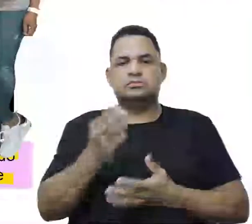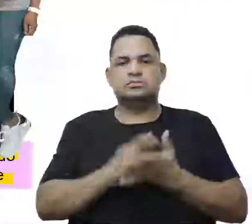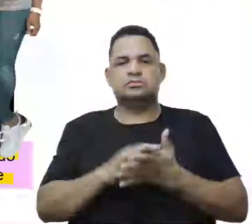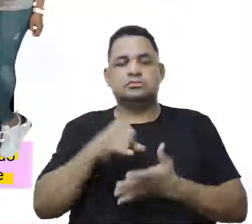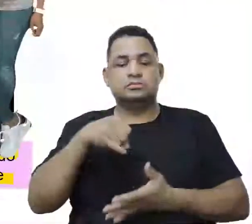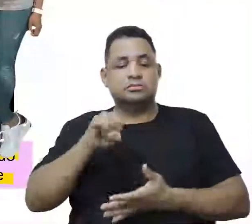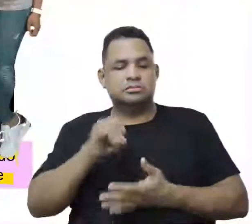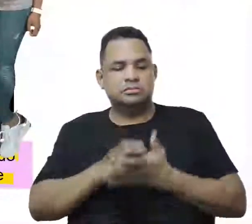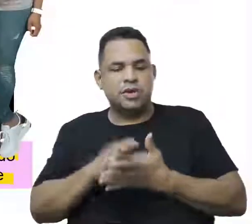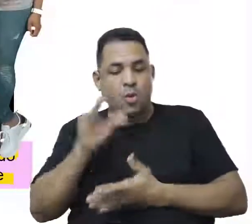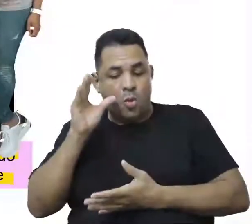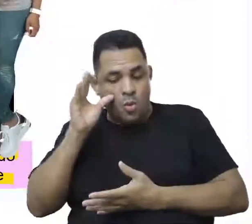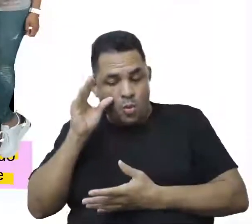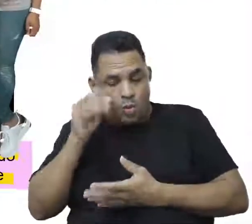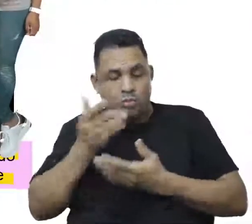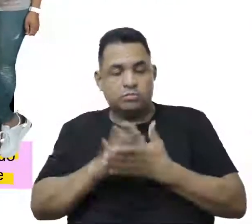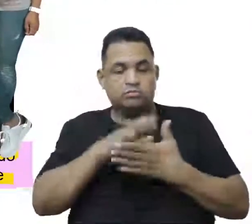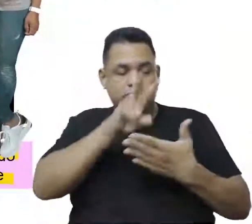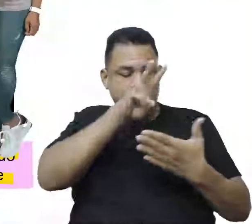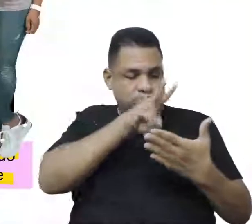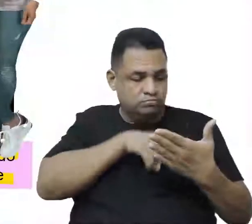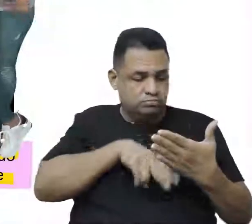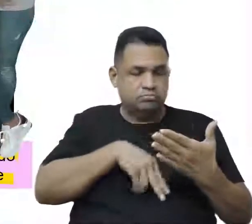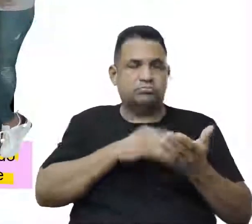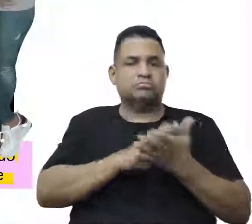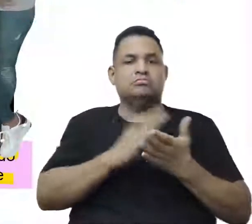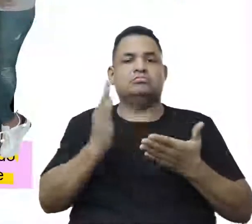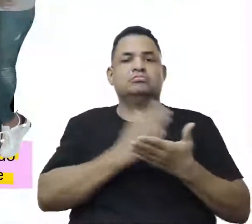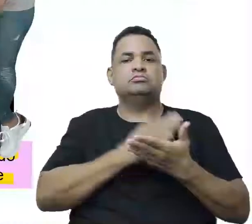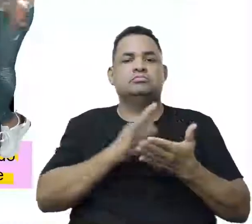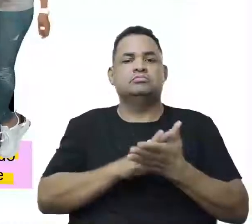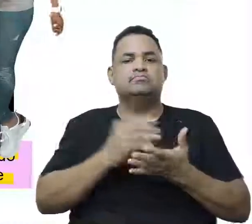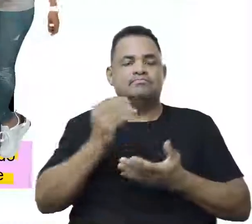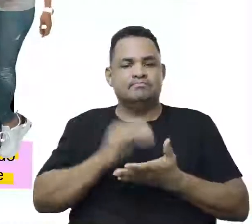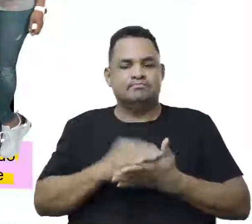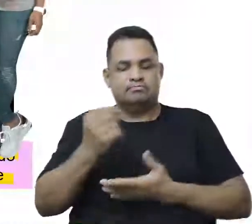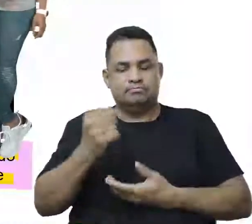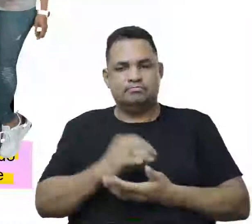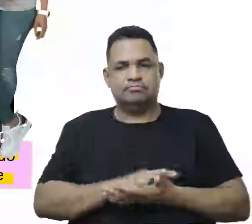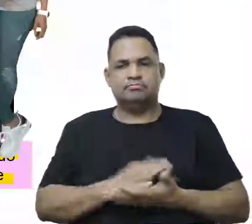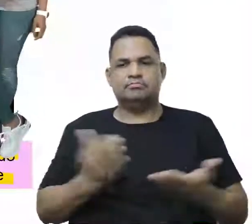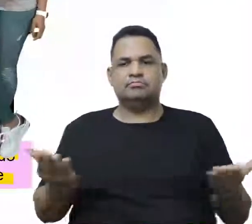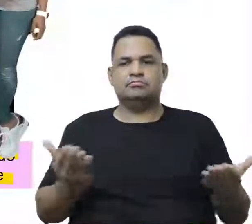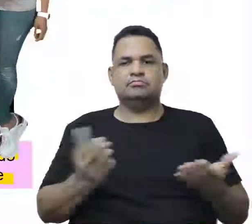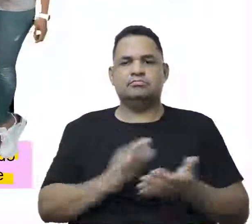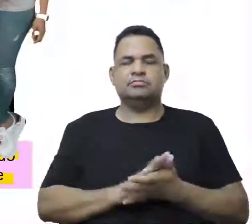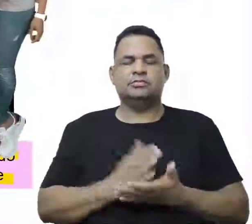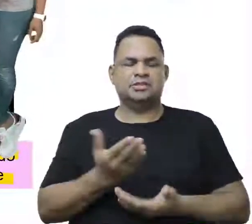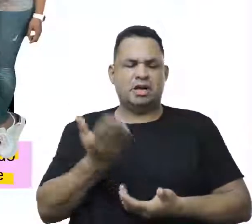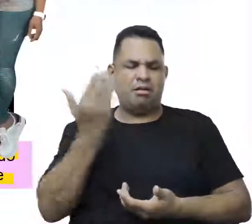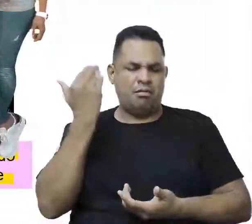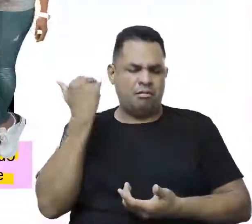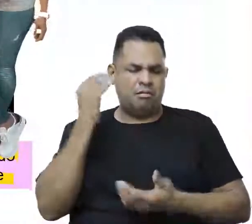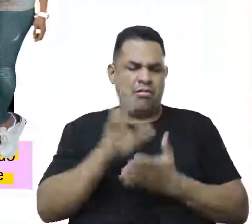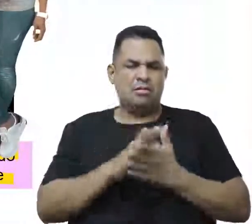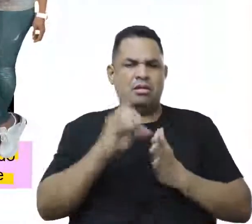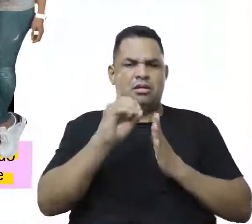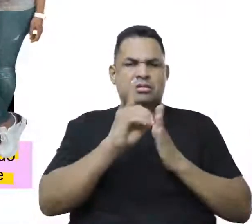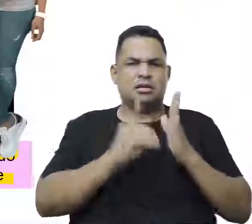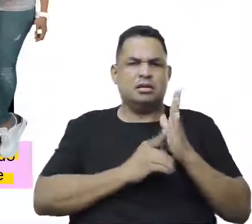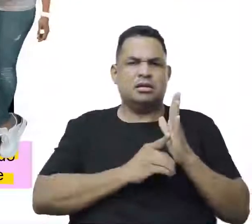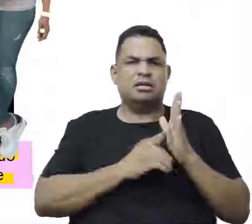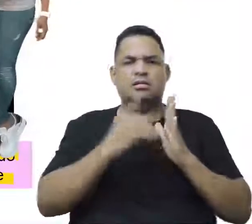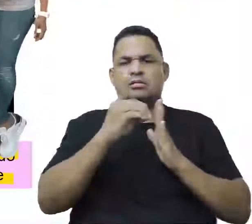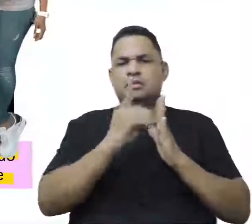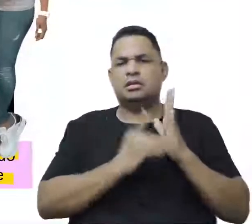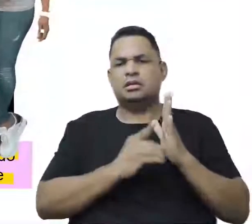ficou curioso, você pode ler esse livro, que ele é muito interessante. Já tem um tempinho esse livro, né, prof? Da década de 80, mas